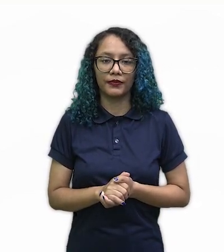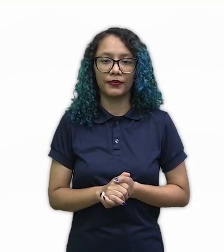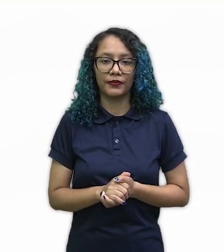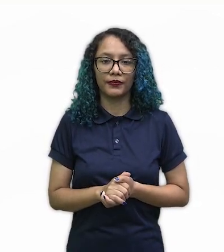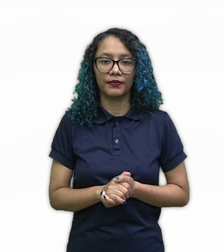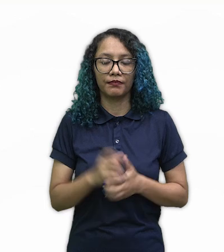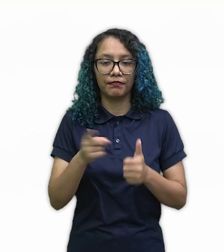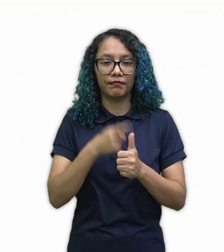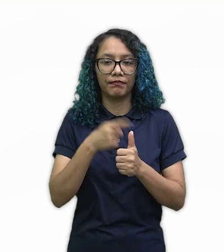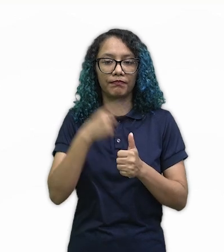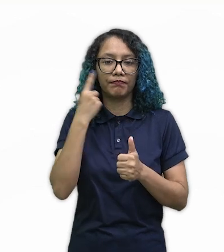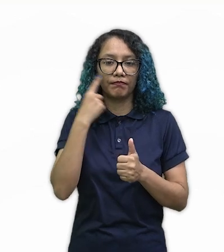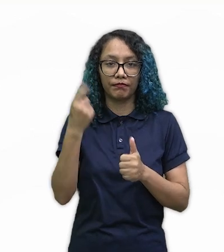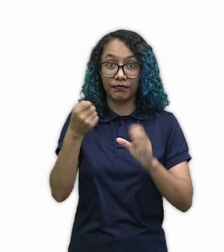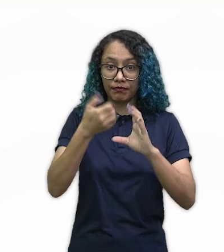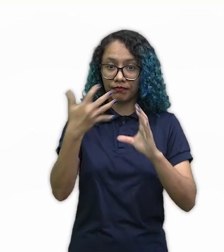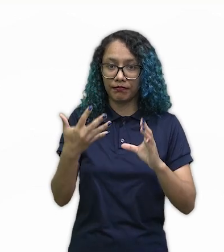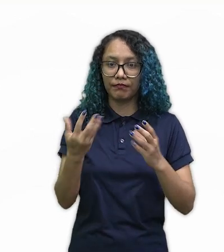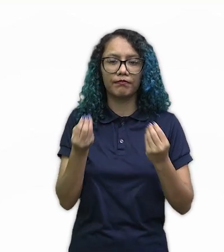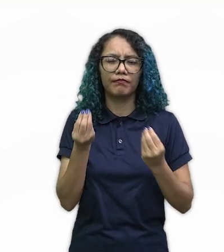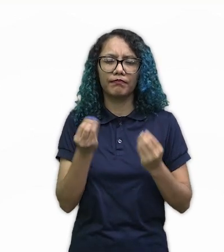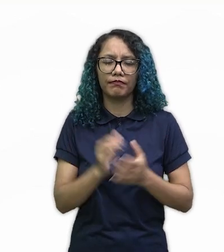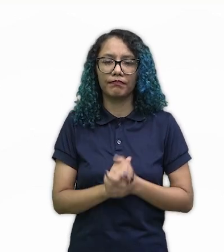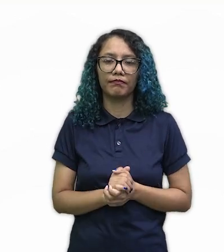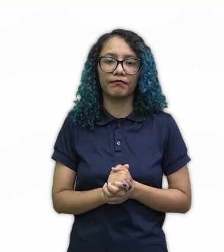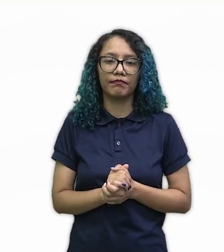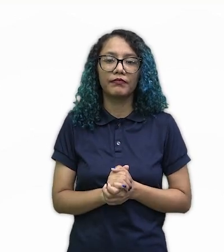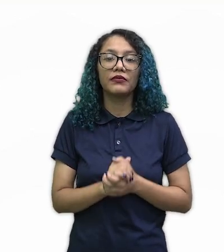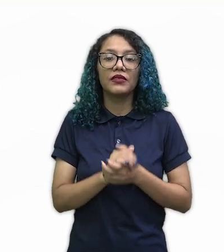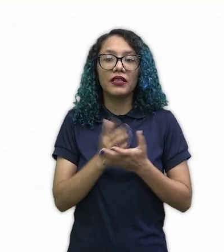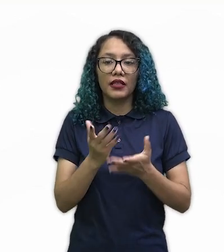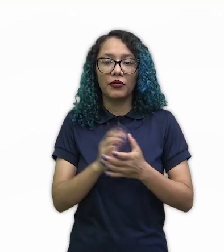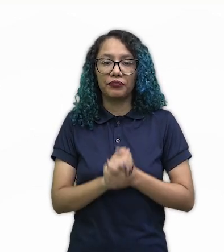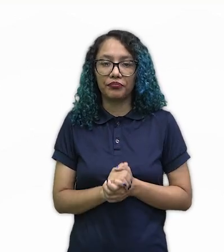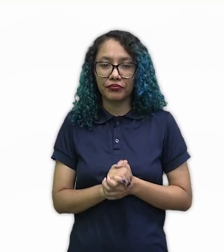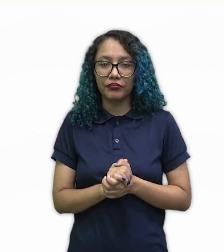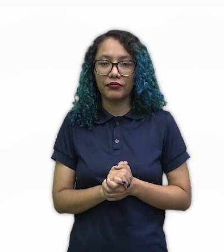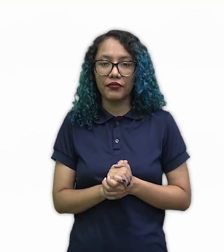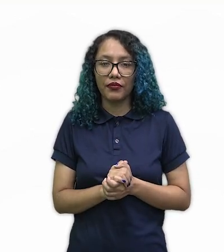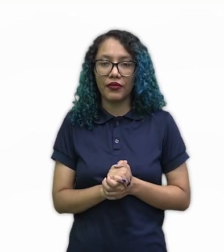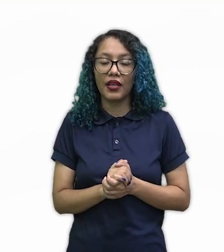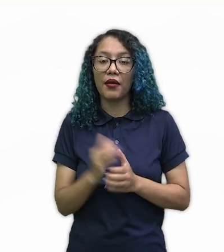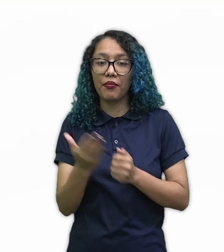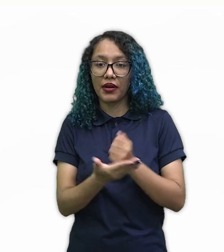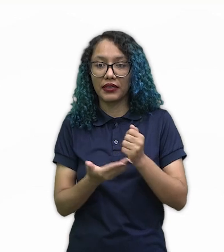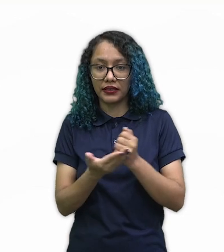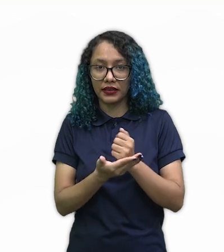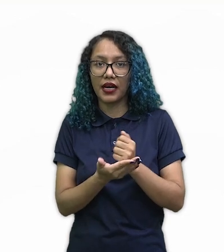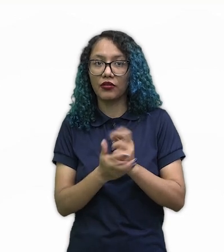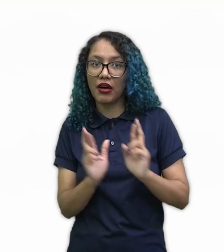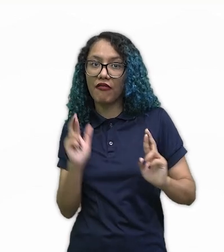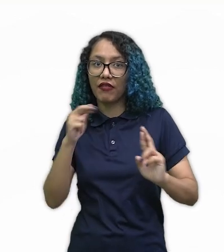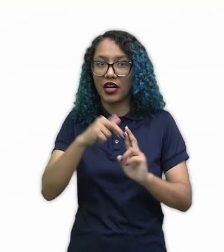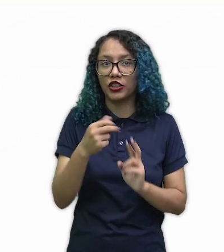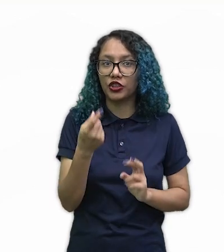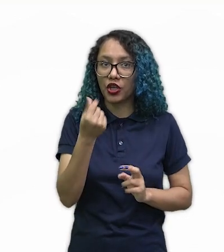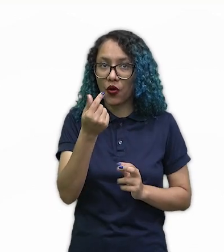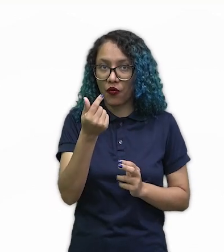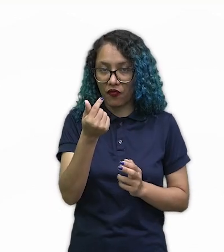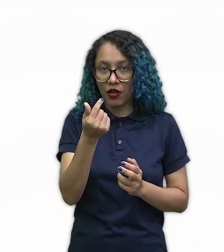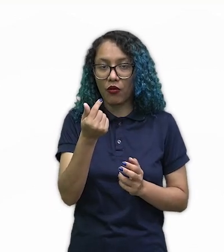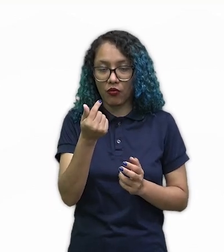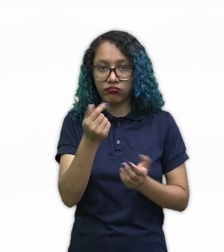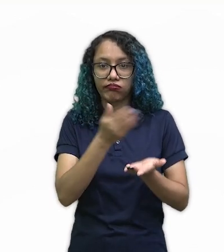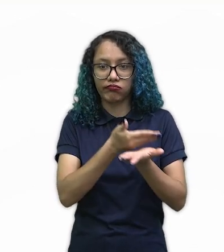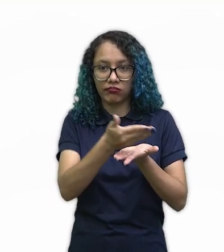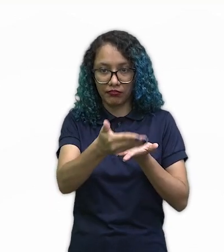Primeira delas, eles são cobrados em cima do valor inicial da operação financeira. Então, por exemplo, vamos supor